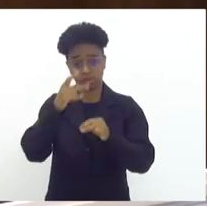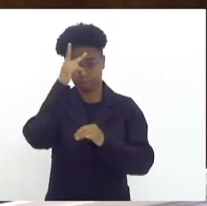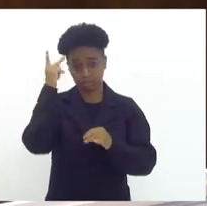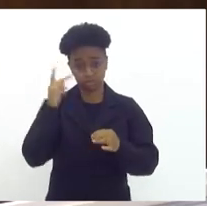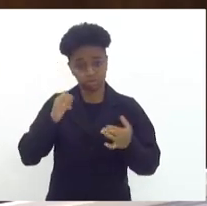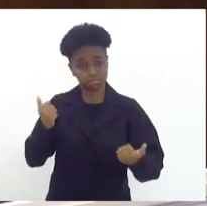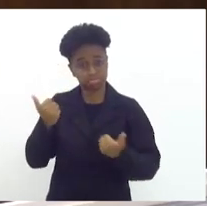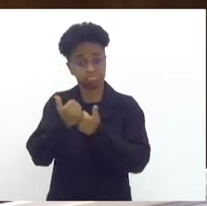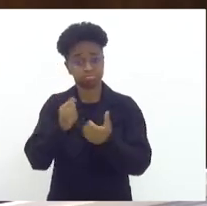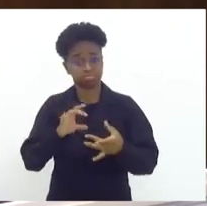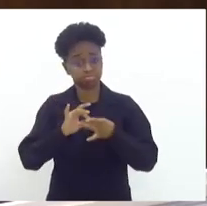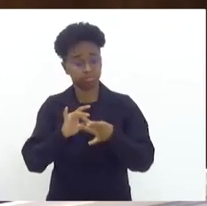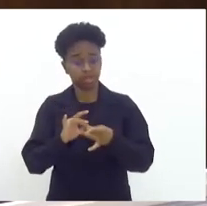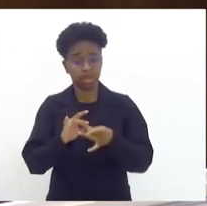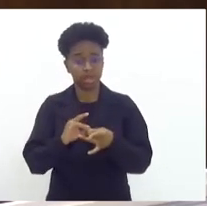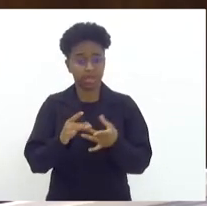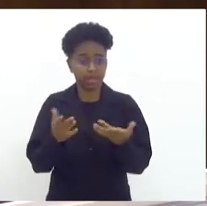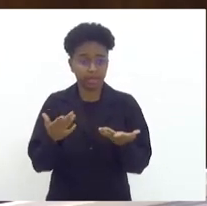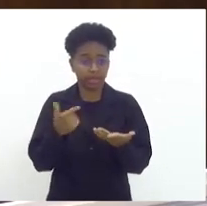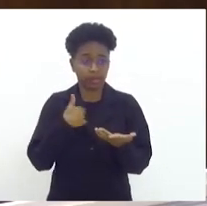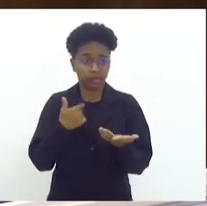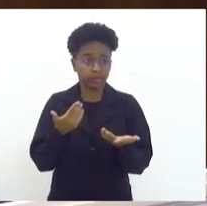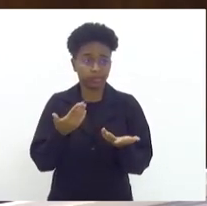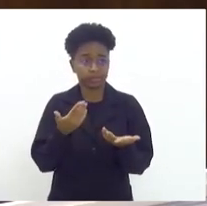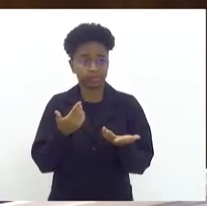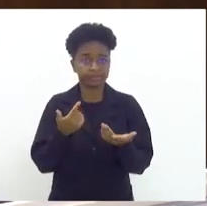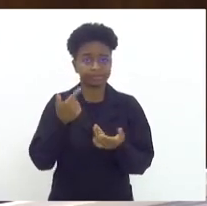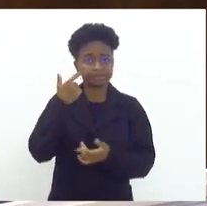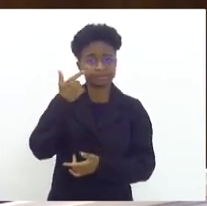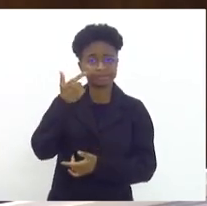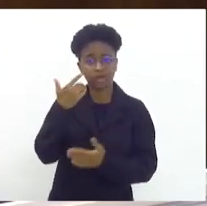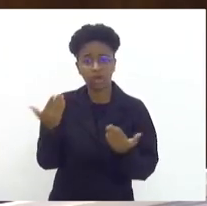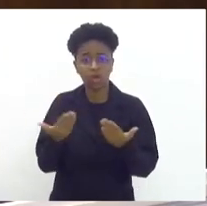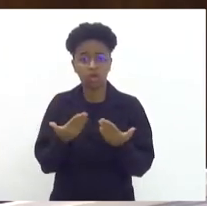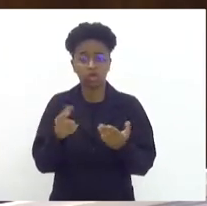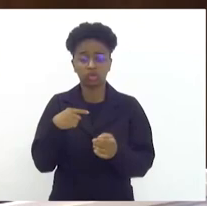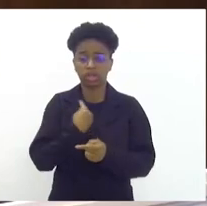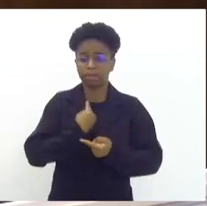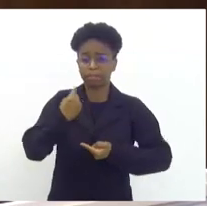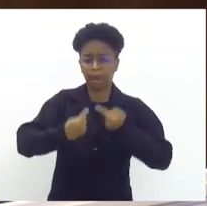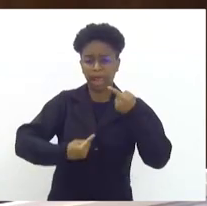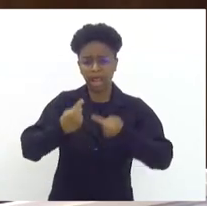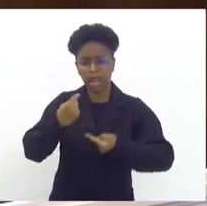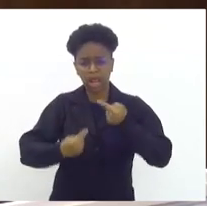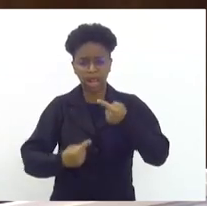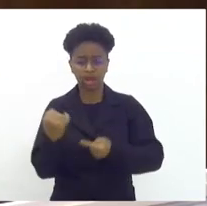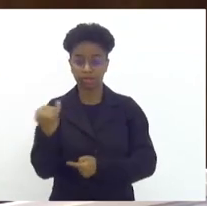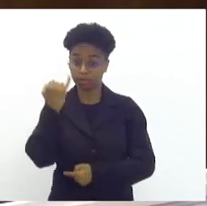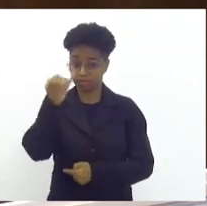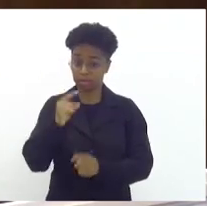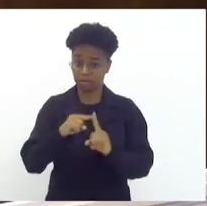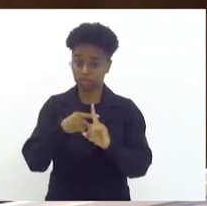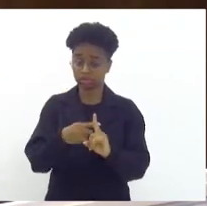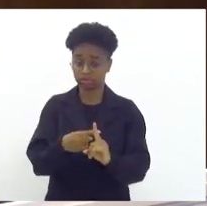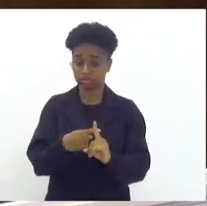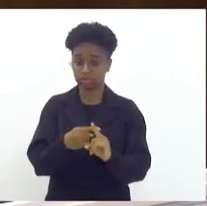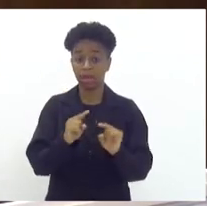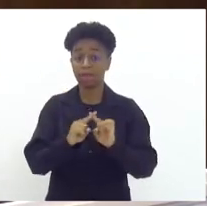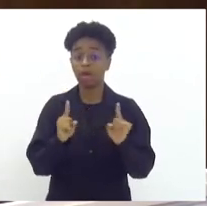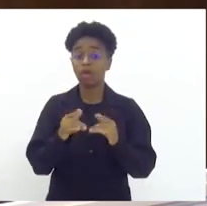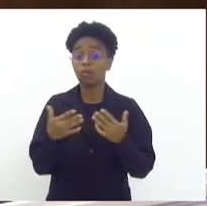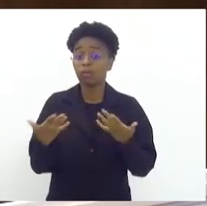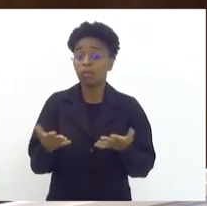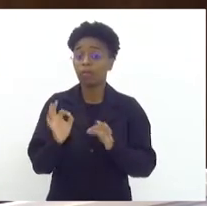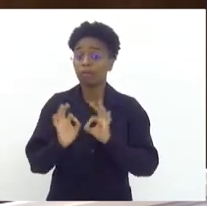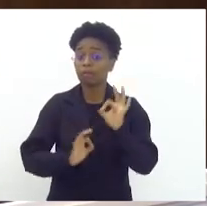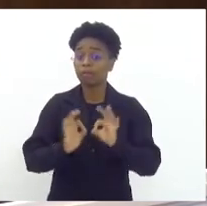no mesmo eu falo Fica me pergunto hoje estamos aqui numa discussão muito importante positiva Qual o Plano